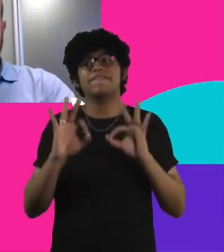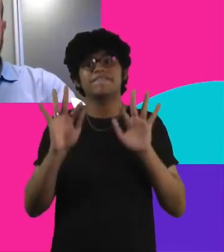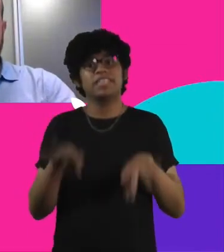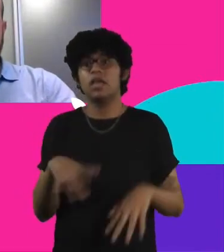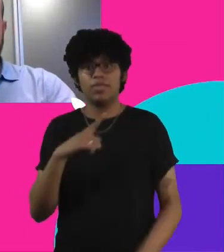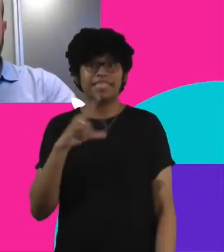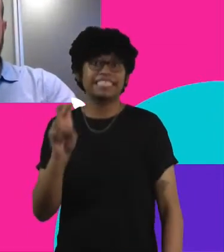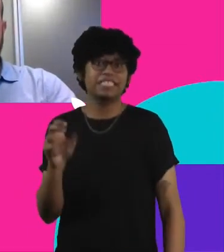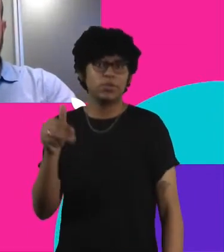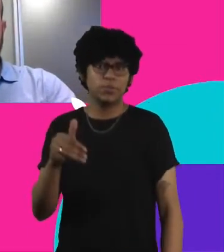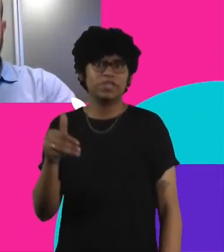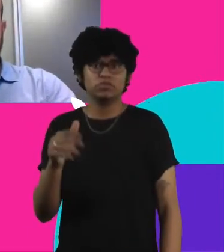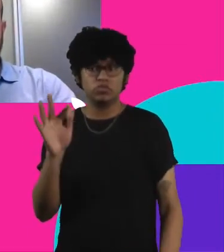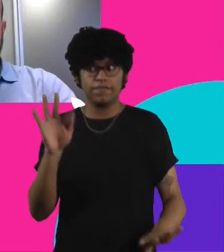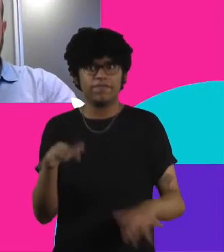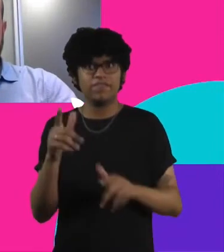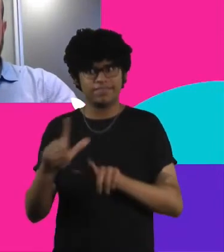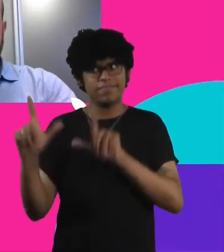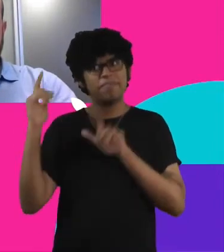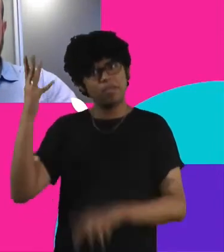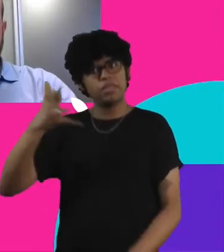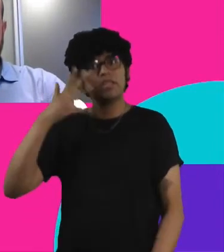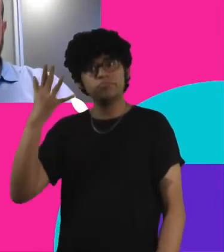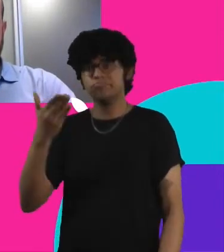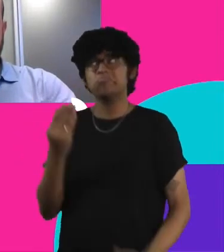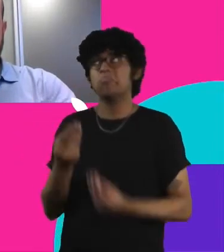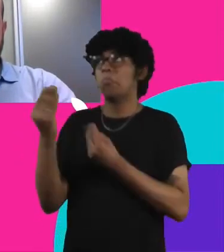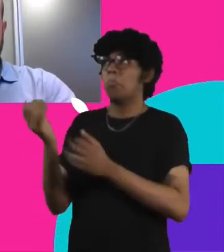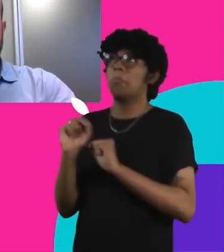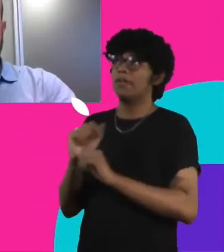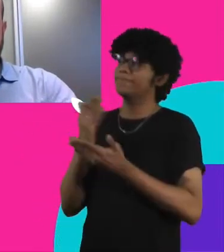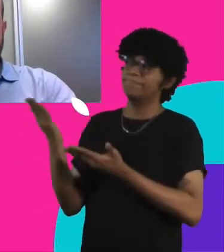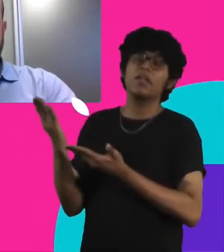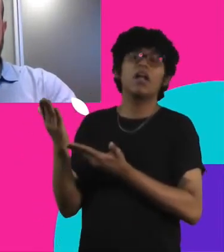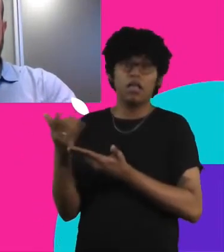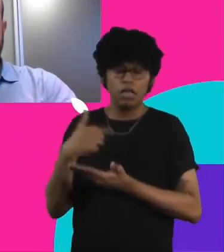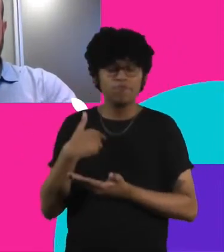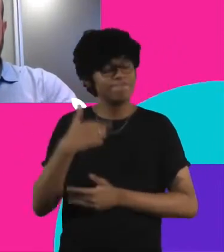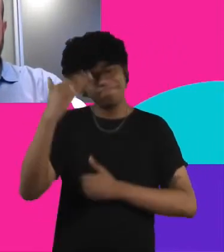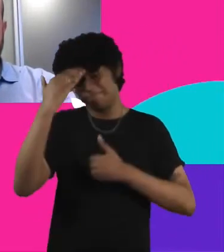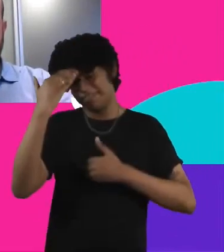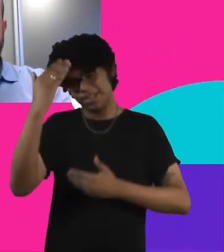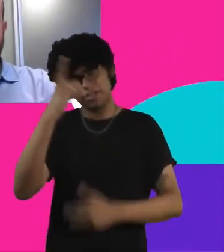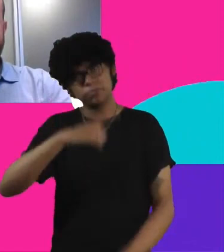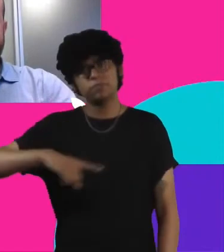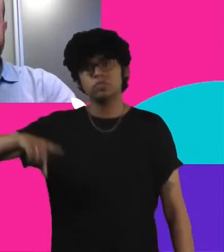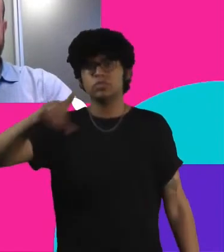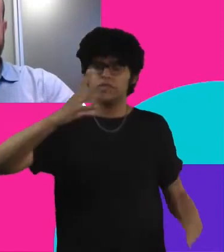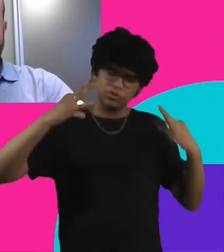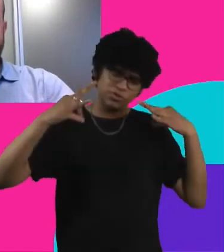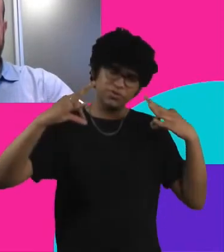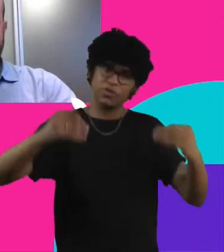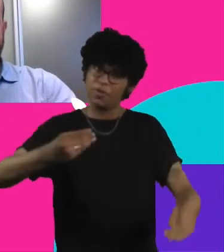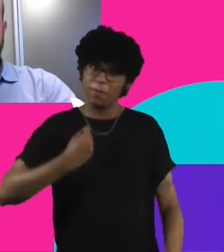5 minutinhos para finalizar o painel, e eu já deixo com vocês e agradeço muito a vocês e a todo